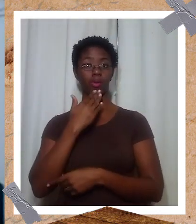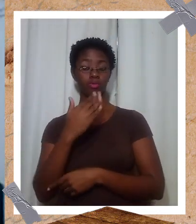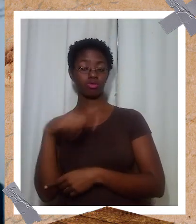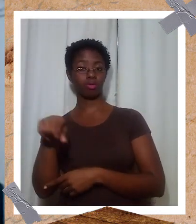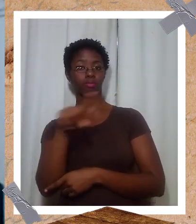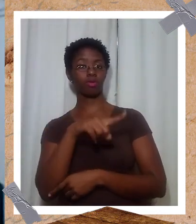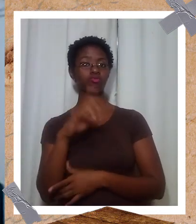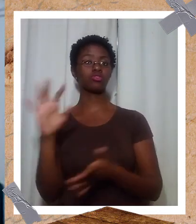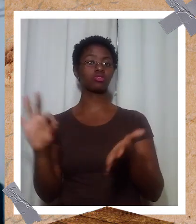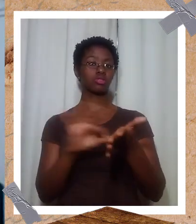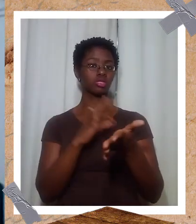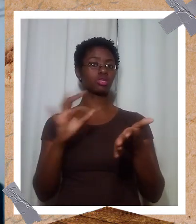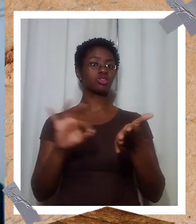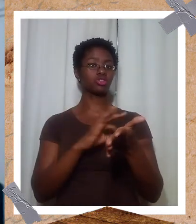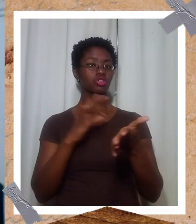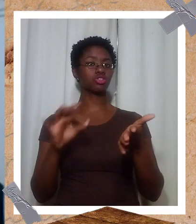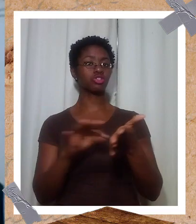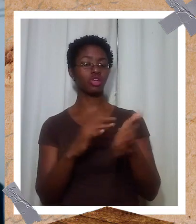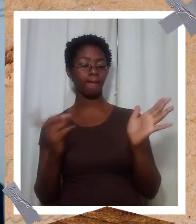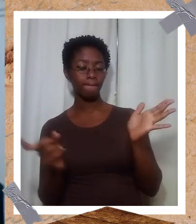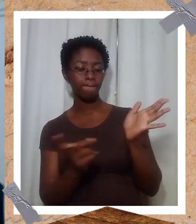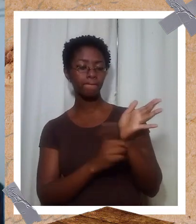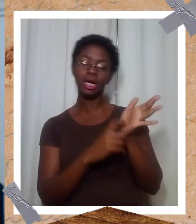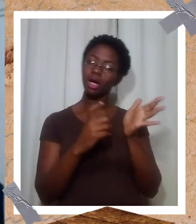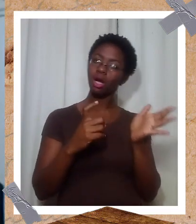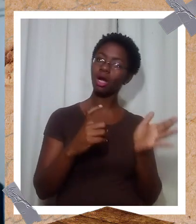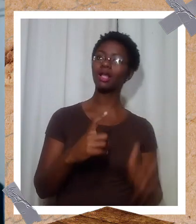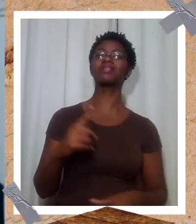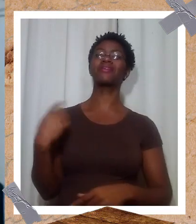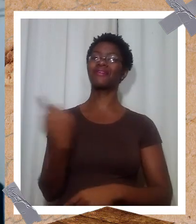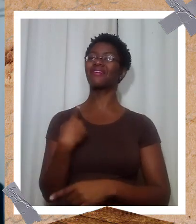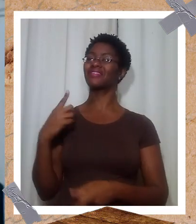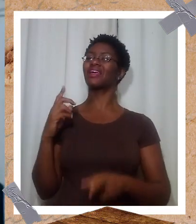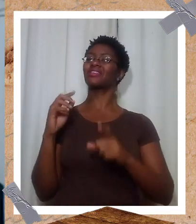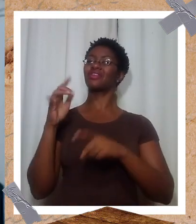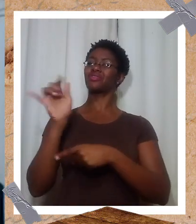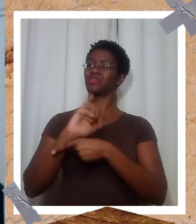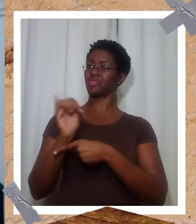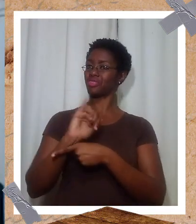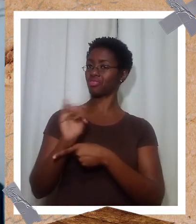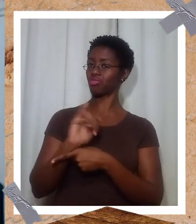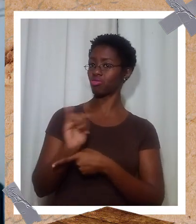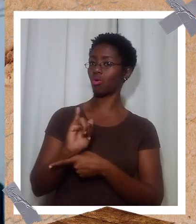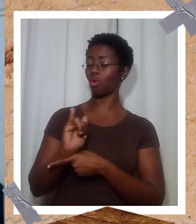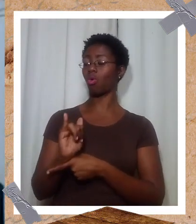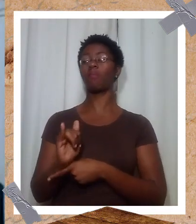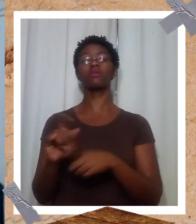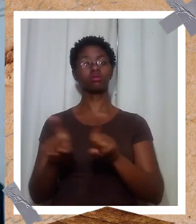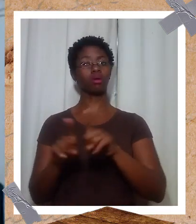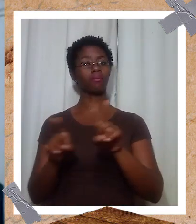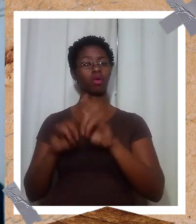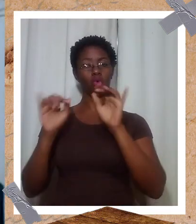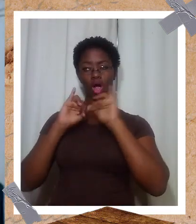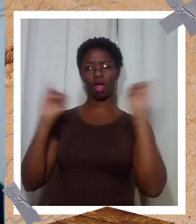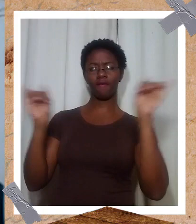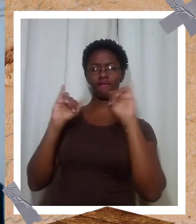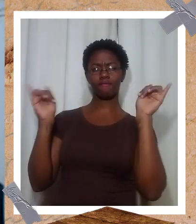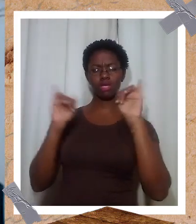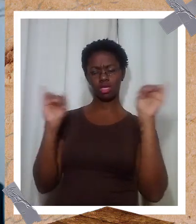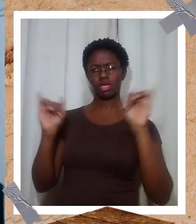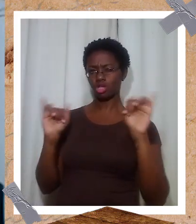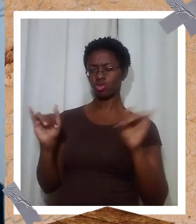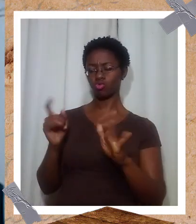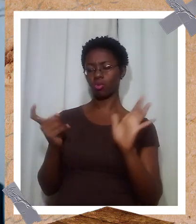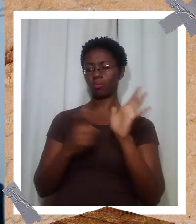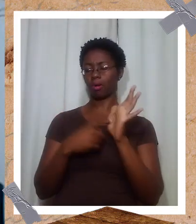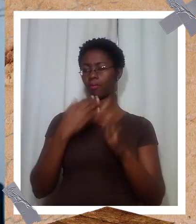vocês se inscrevam no nosso canal, cliquem lá naquele sininho, que é o que possibilita as notificações. Assim vocês